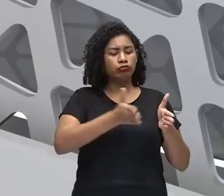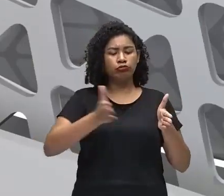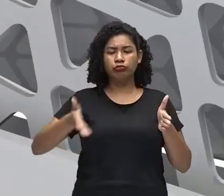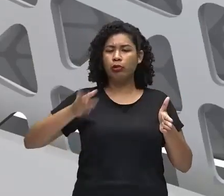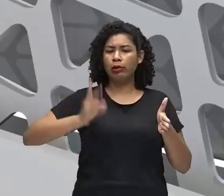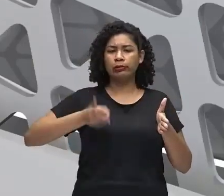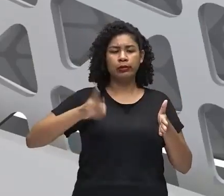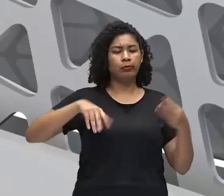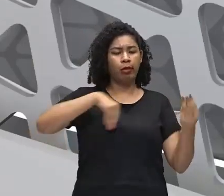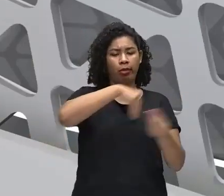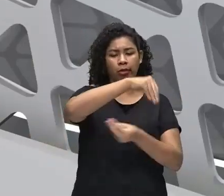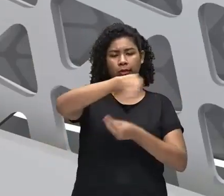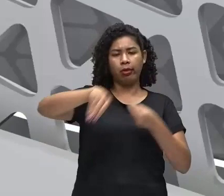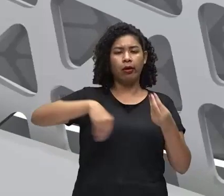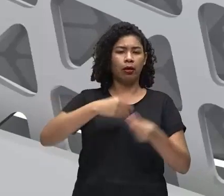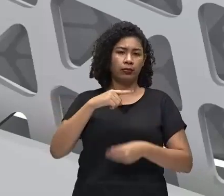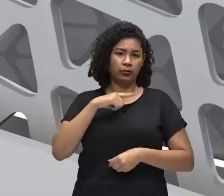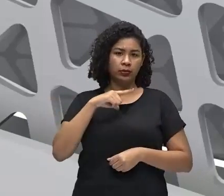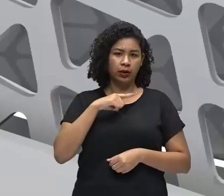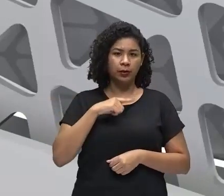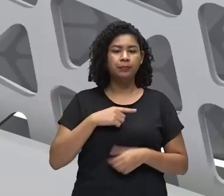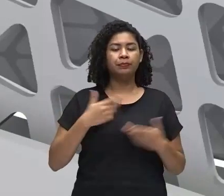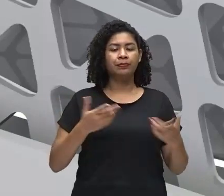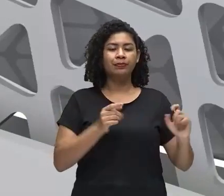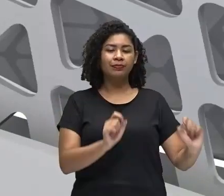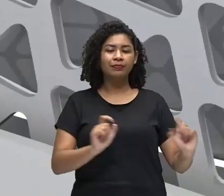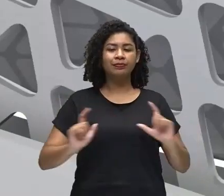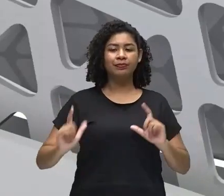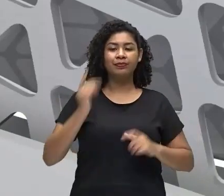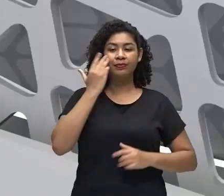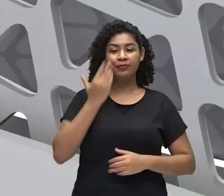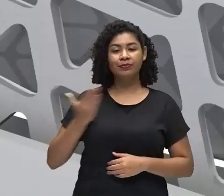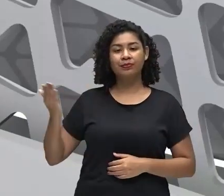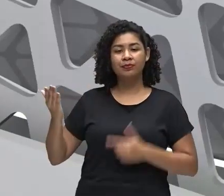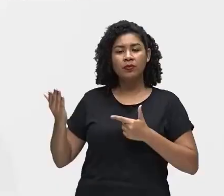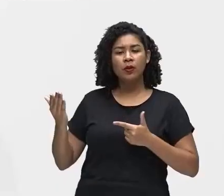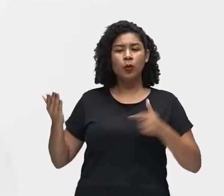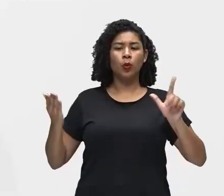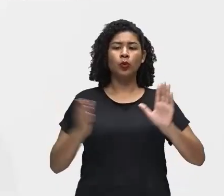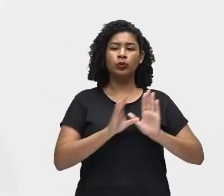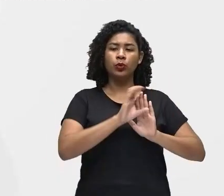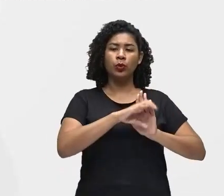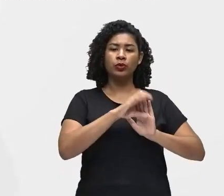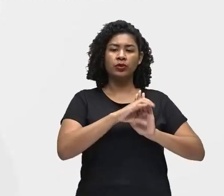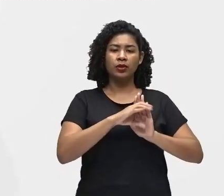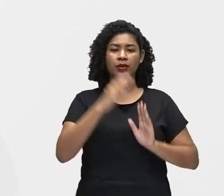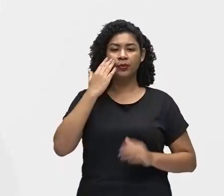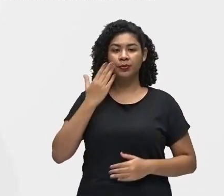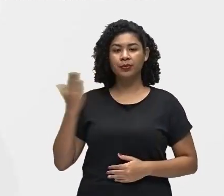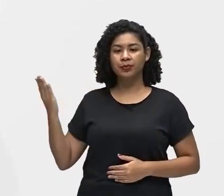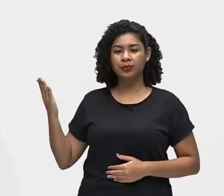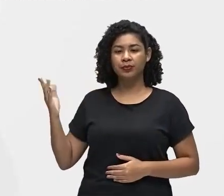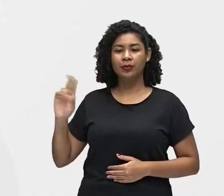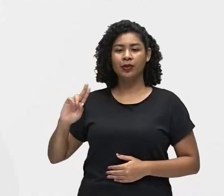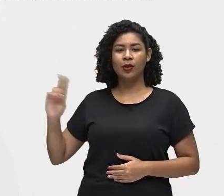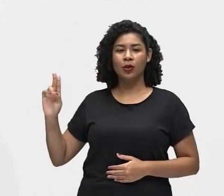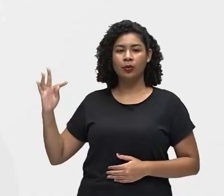bem emaranhada ali. Então vamos ver a nossa próxima imagem, que traz aí um outro conceito para a gente, que é a